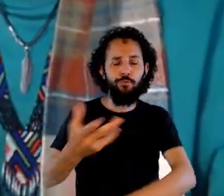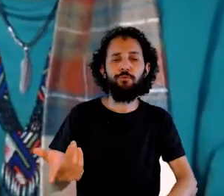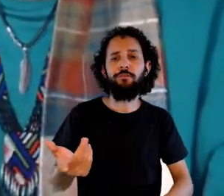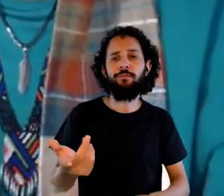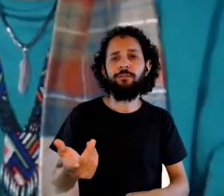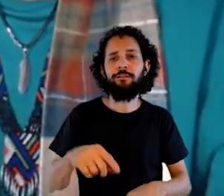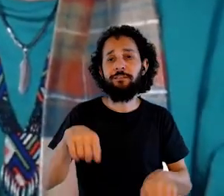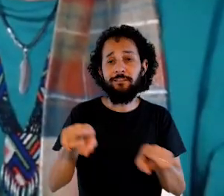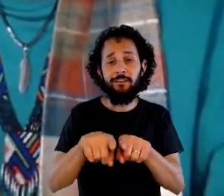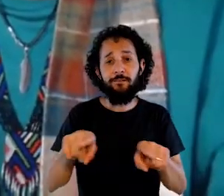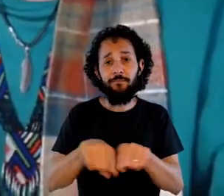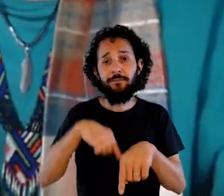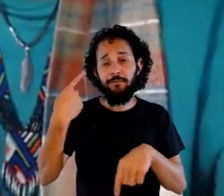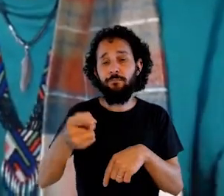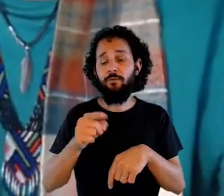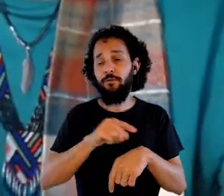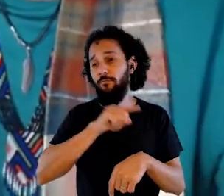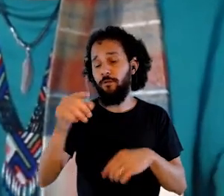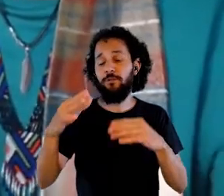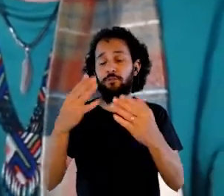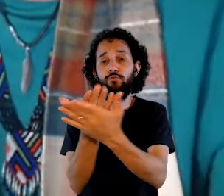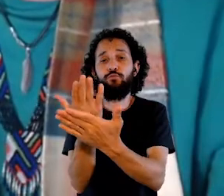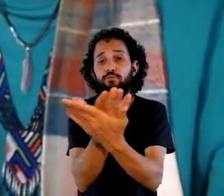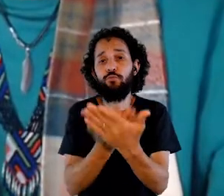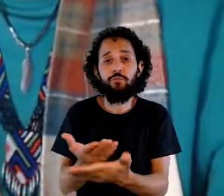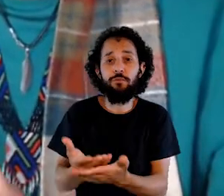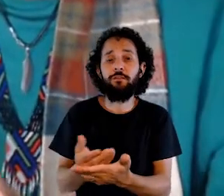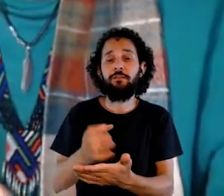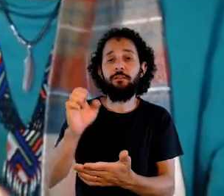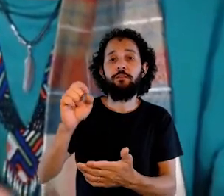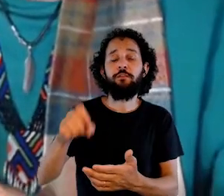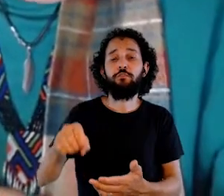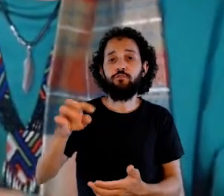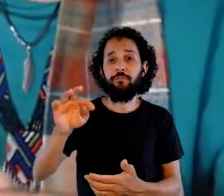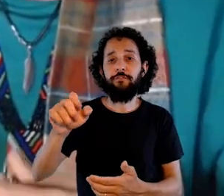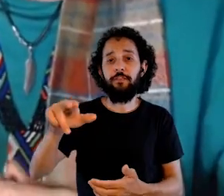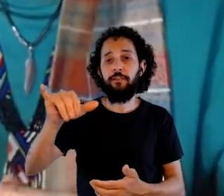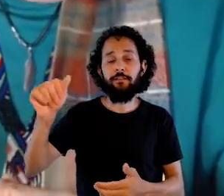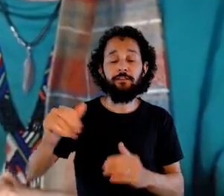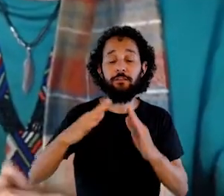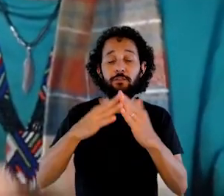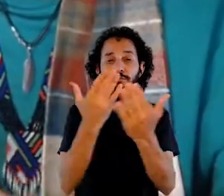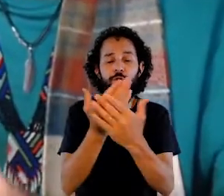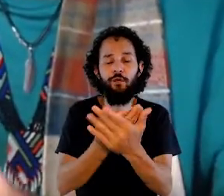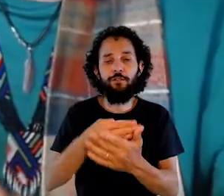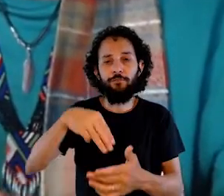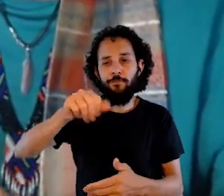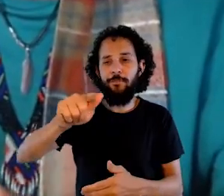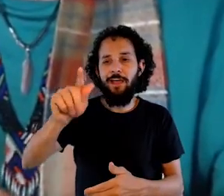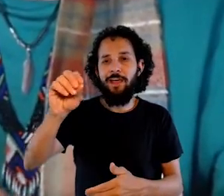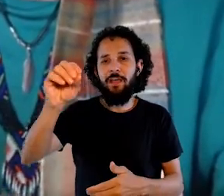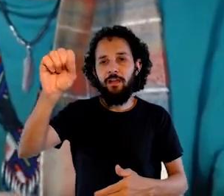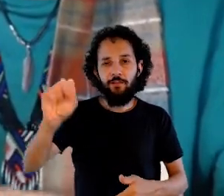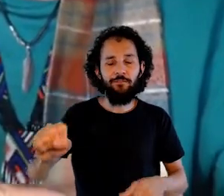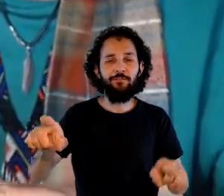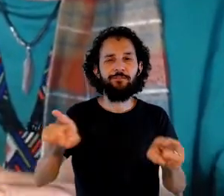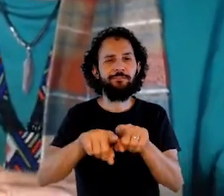escolas esotéricas, como o Colégio dos Magos, hipnobiose, né? A gnose do